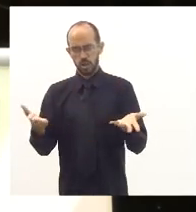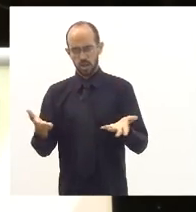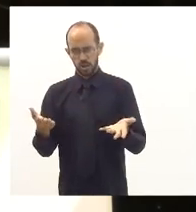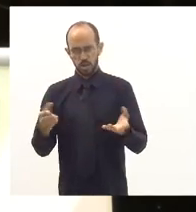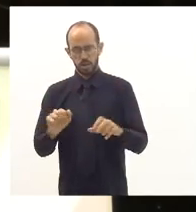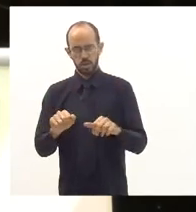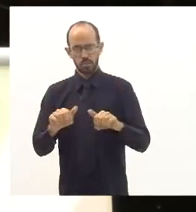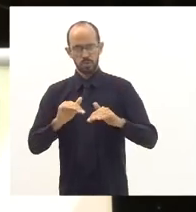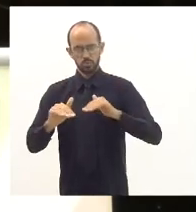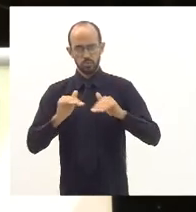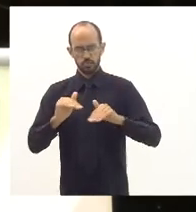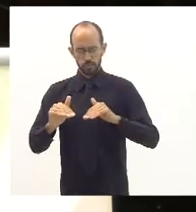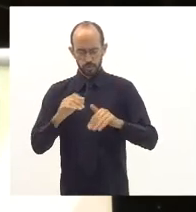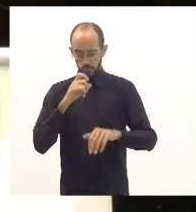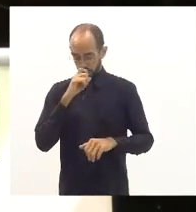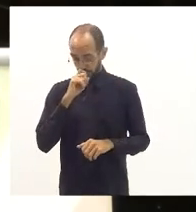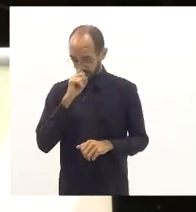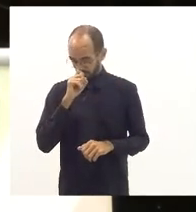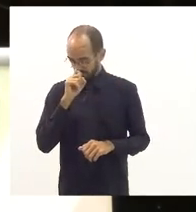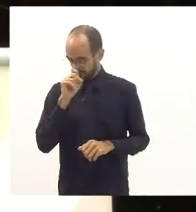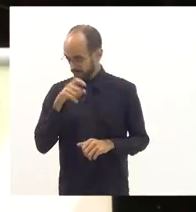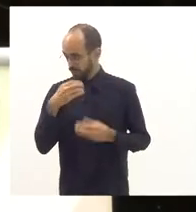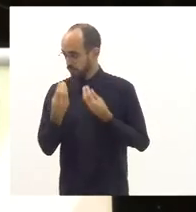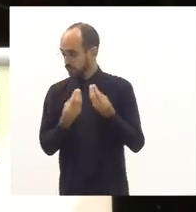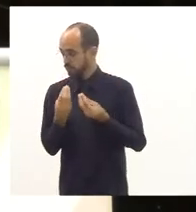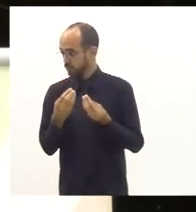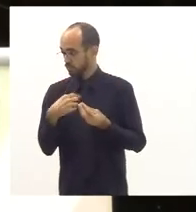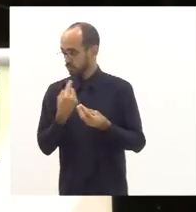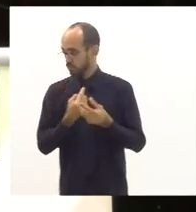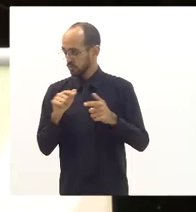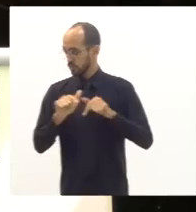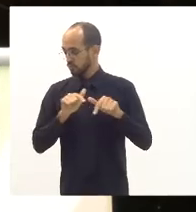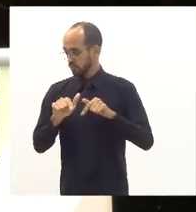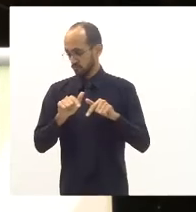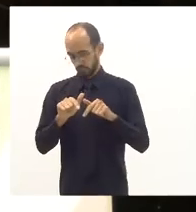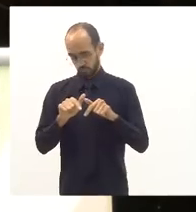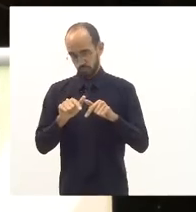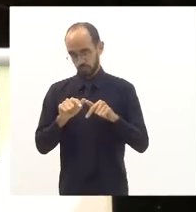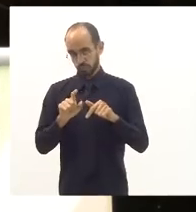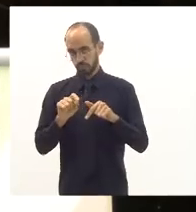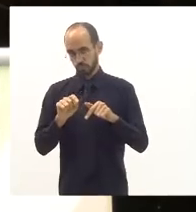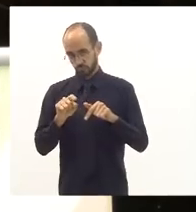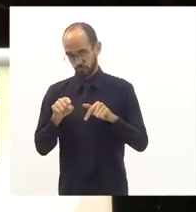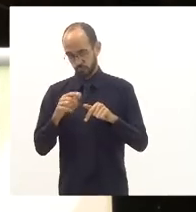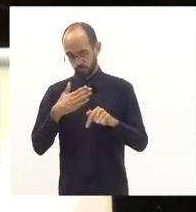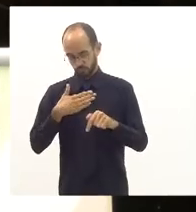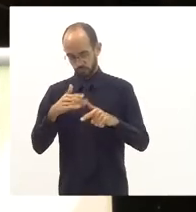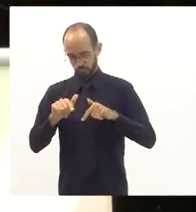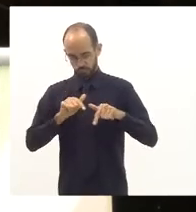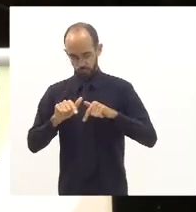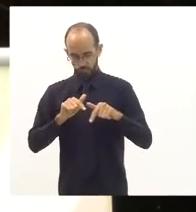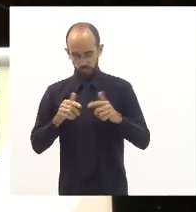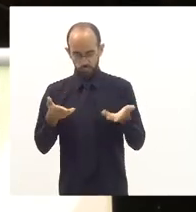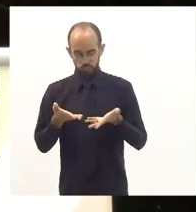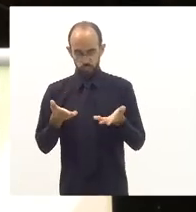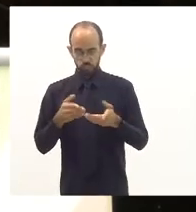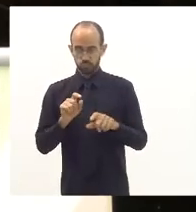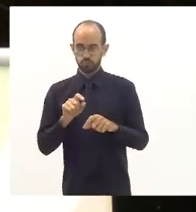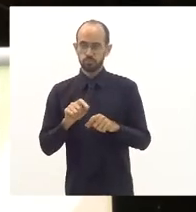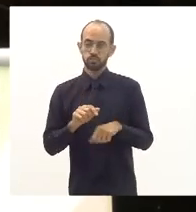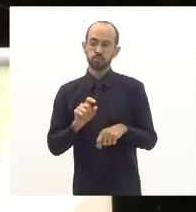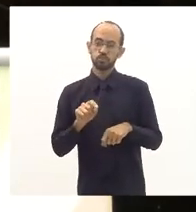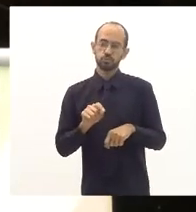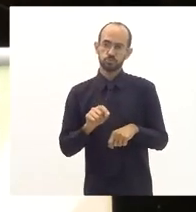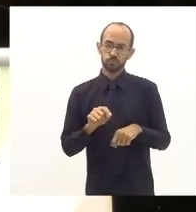movimentos. Como é que nós trabalhamos ali? O meu trabalho atualmente é formar